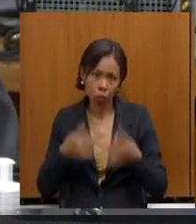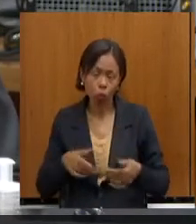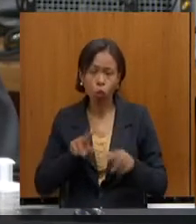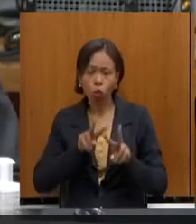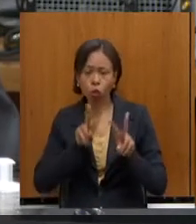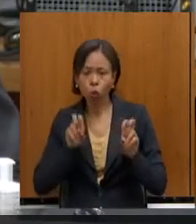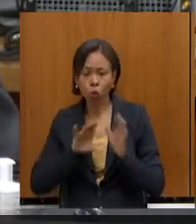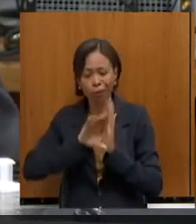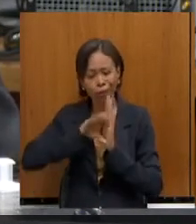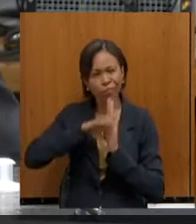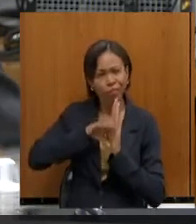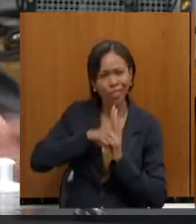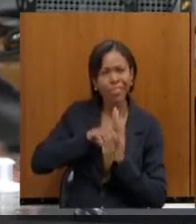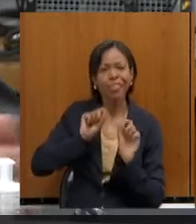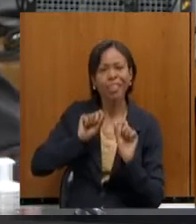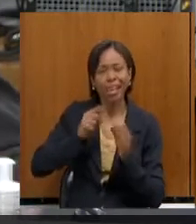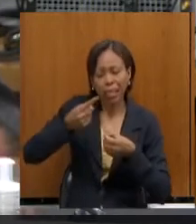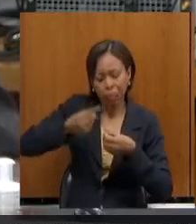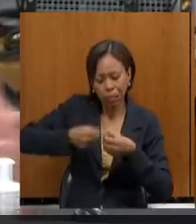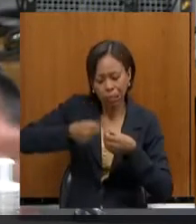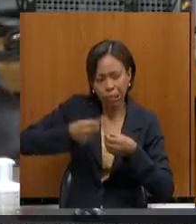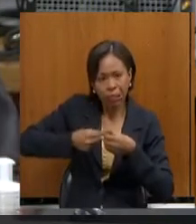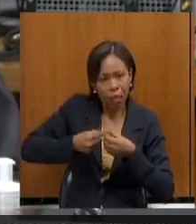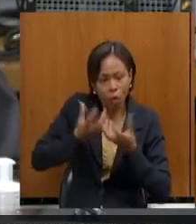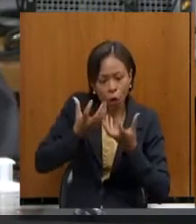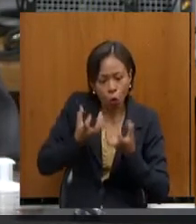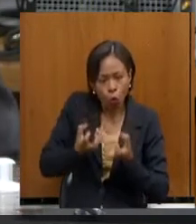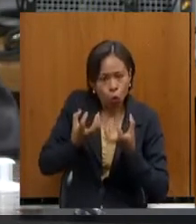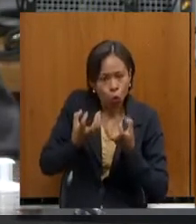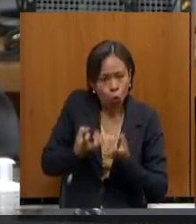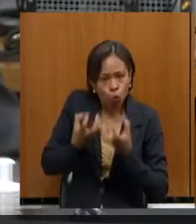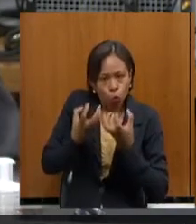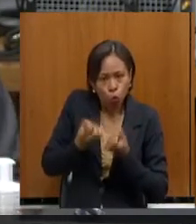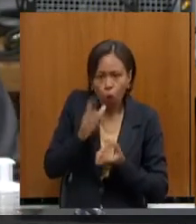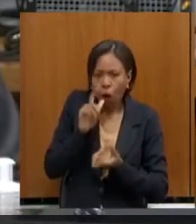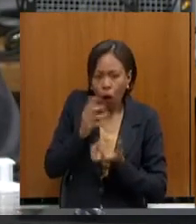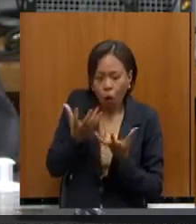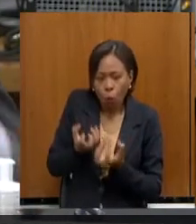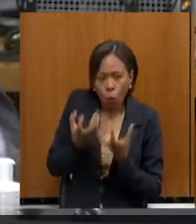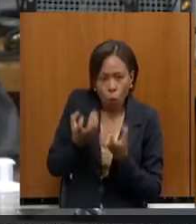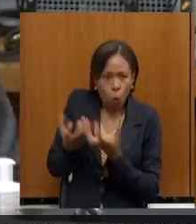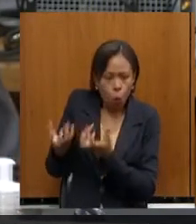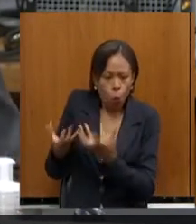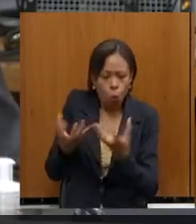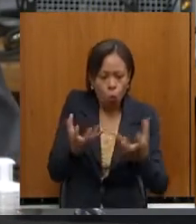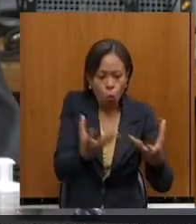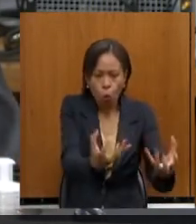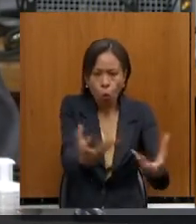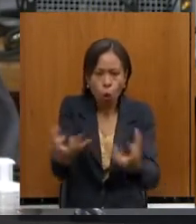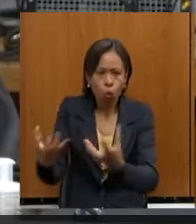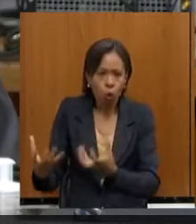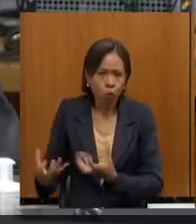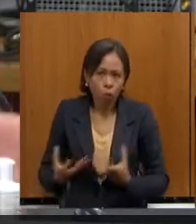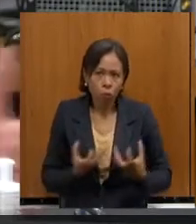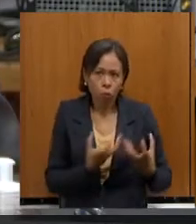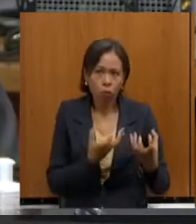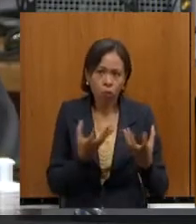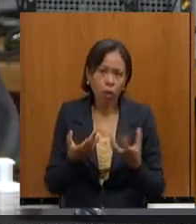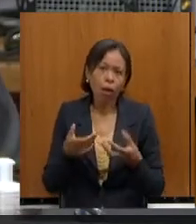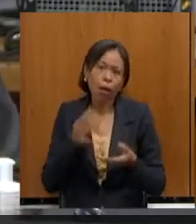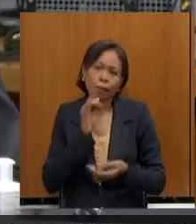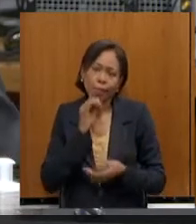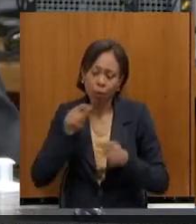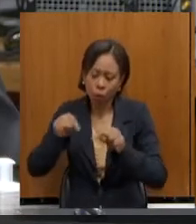conceito de cidades Esponja que você em vários tipos de receptores de água ao longo da cidade como tudo na inclusive